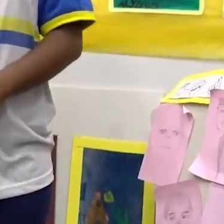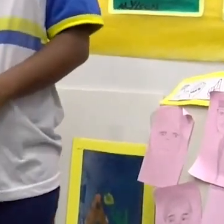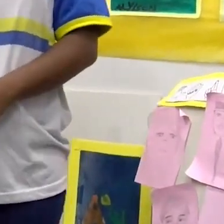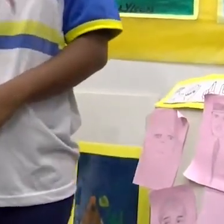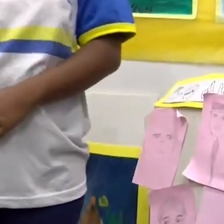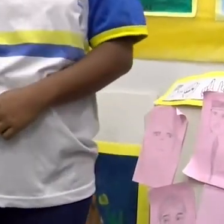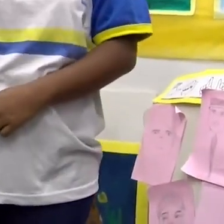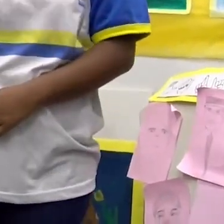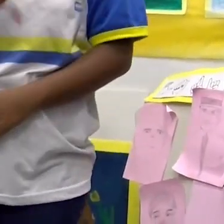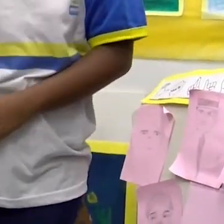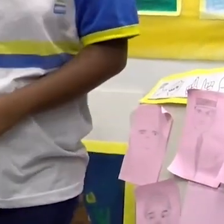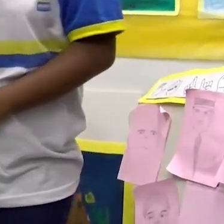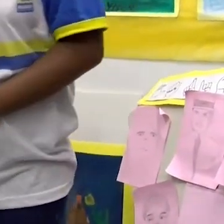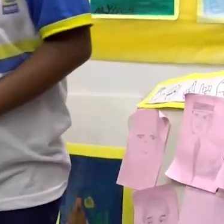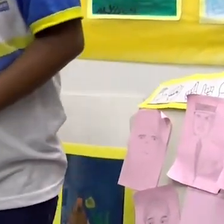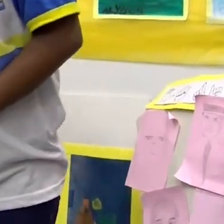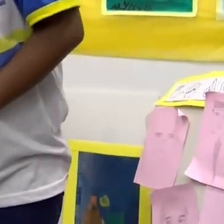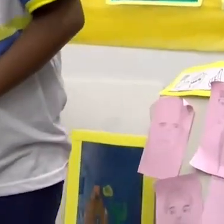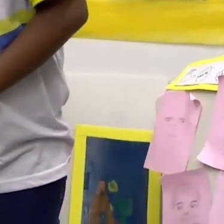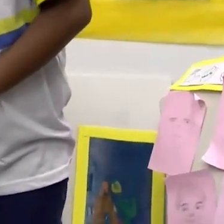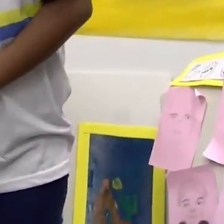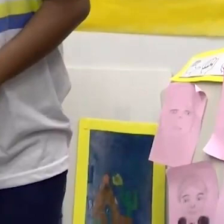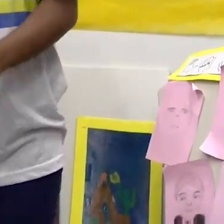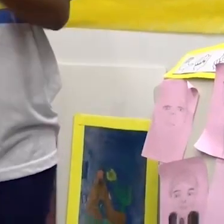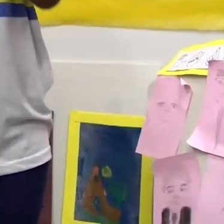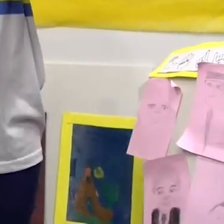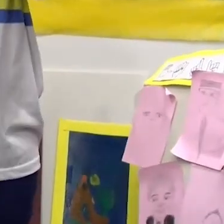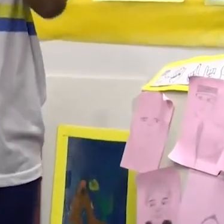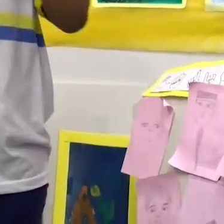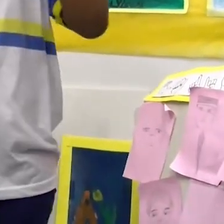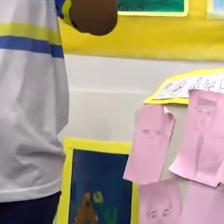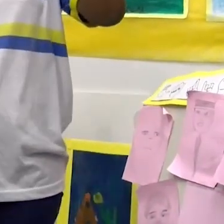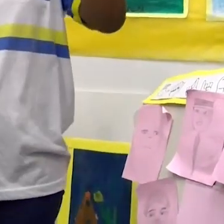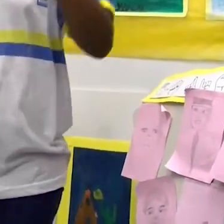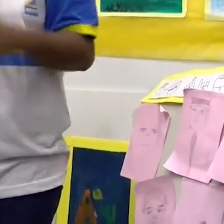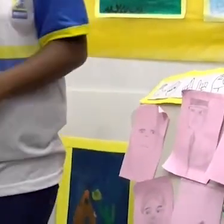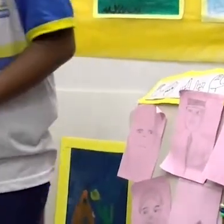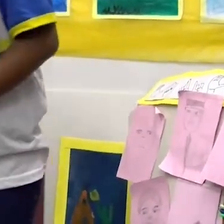Esse é do Picasso. Miró.